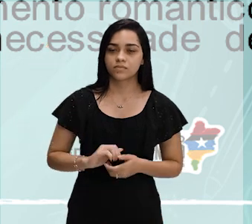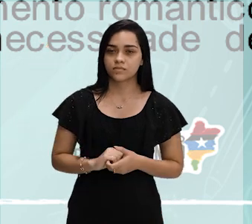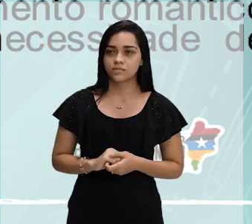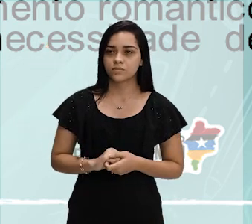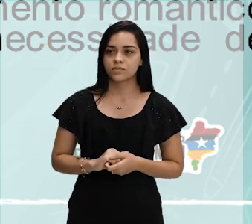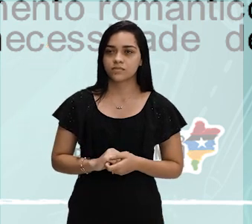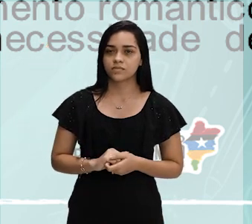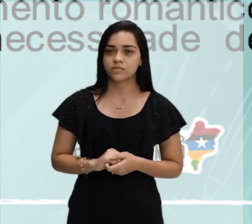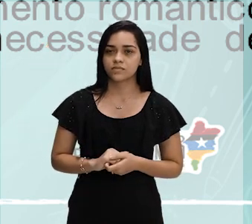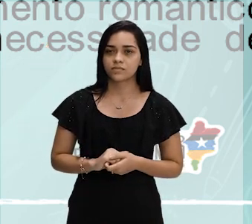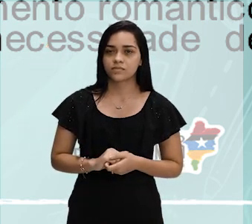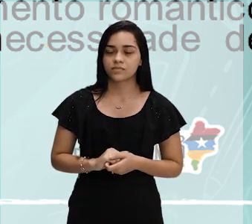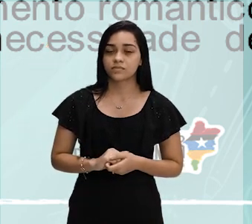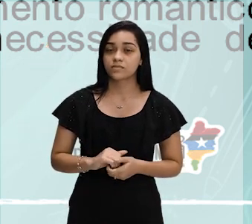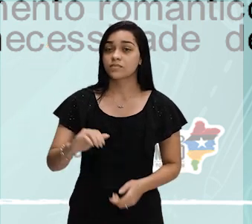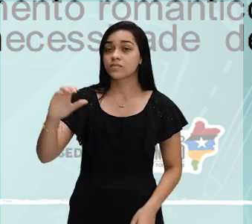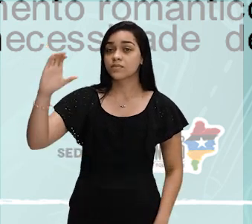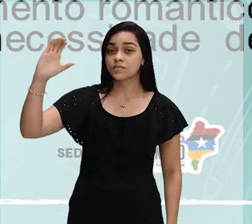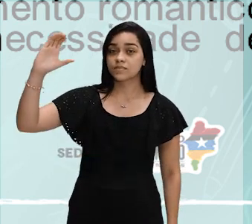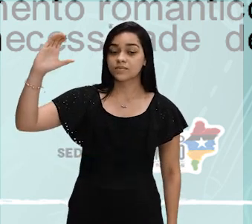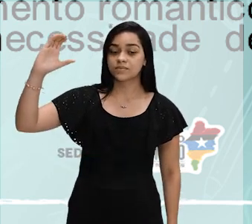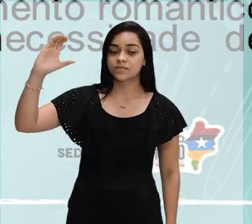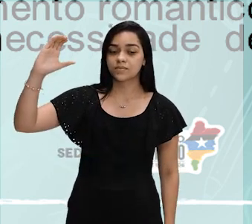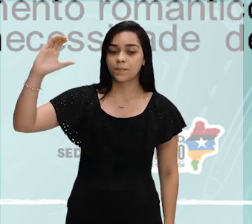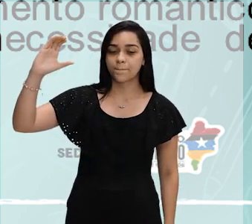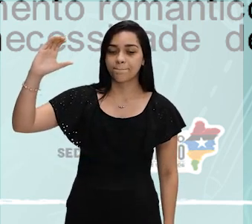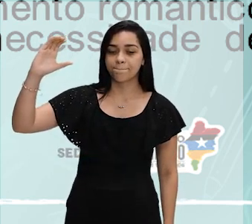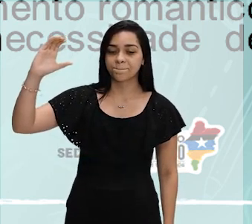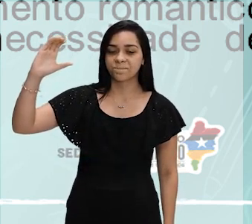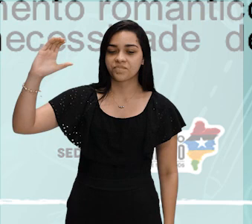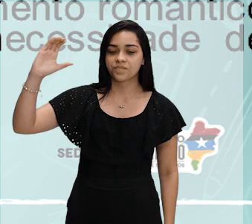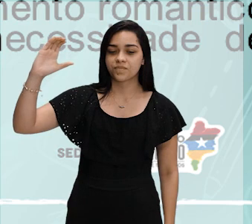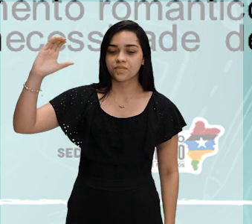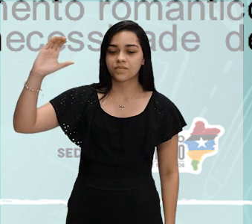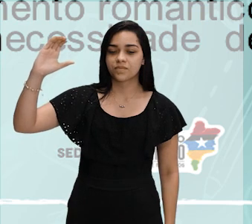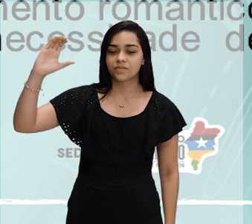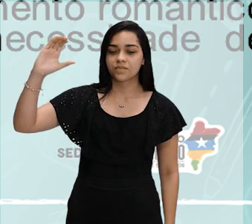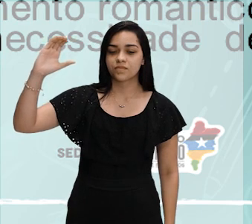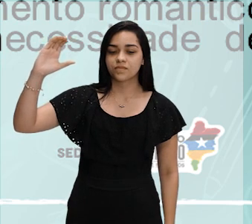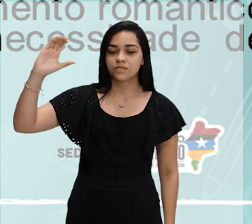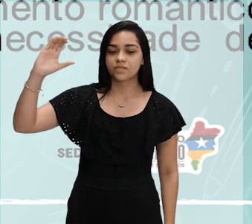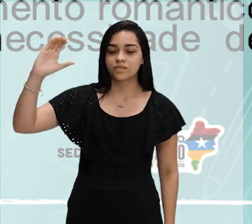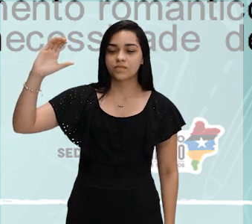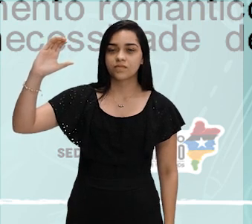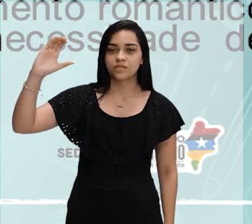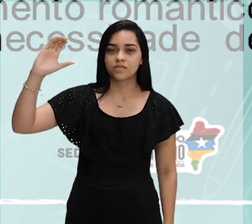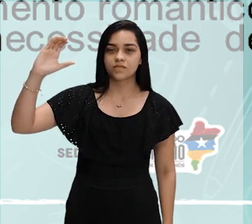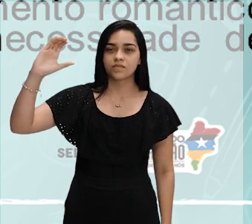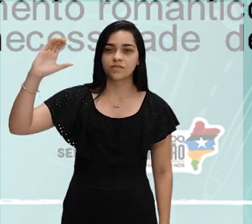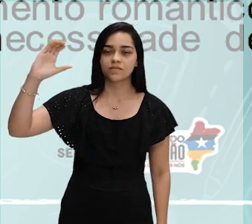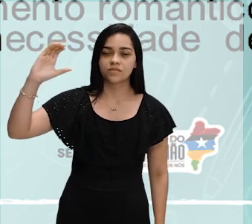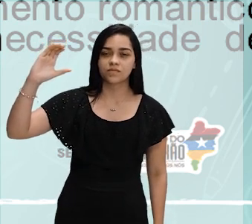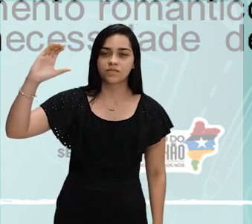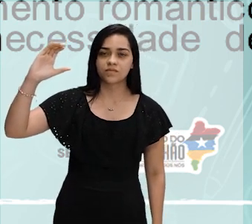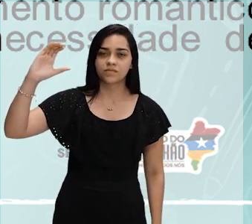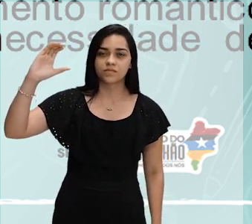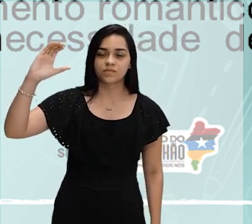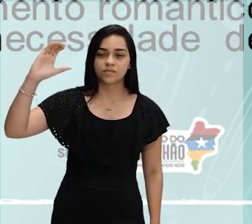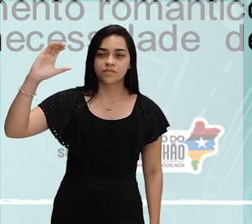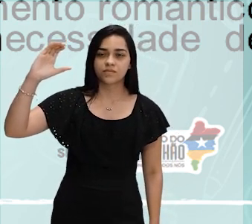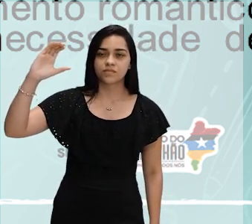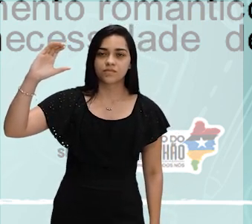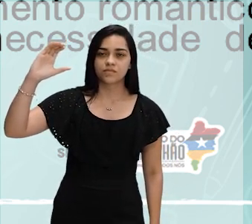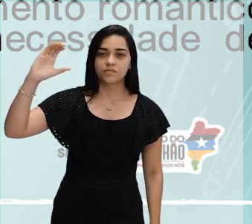byroniano. Nossa. Letra C. Na linguagem literária de Gonçalves Dias, o transbordamento romântico é